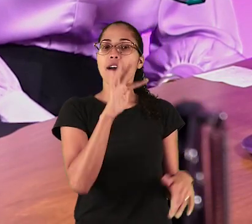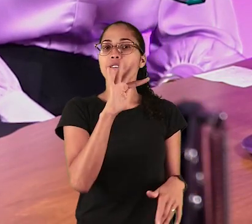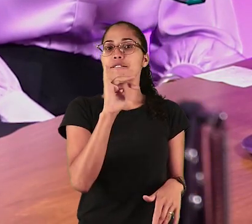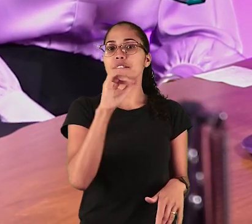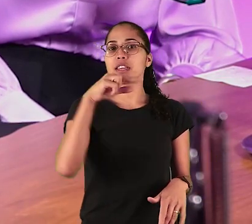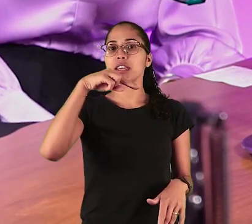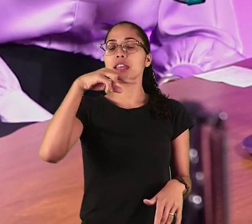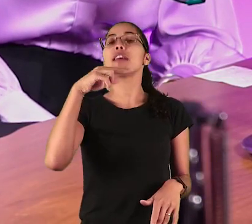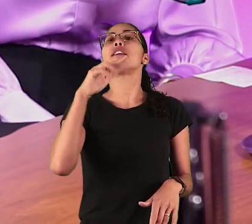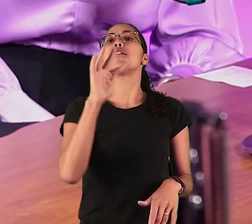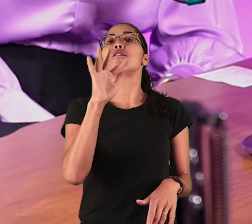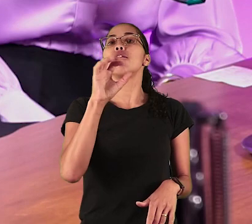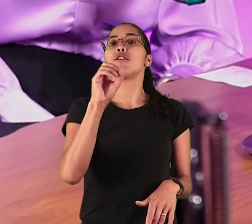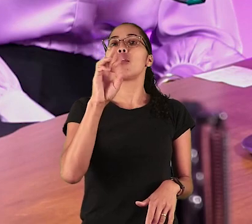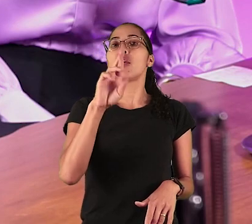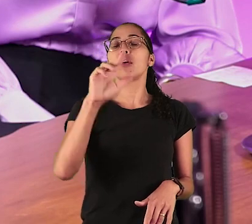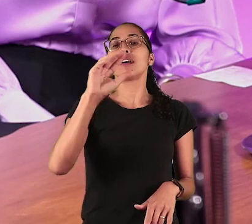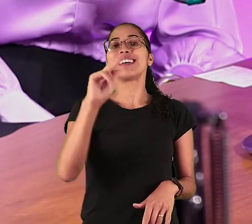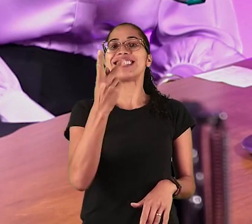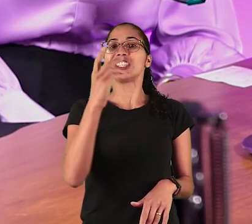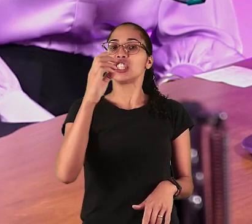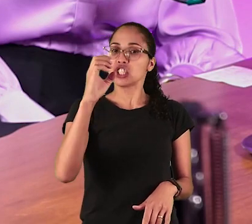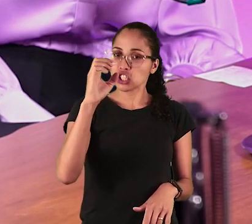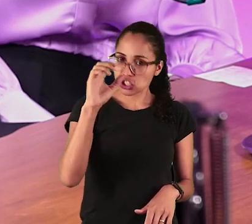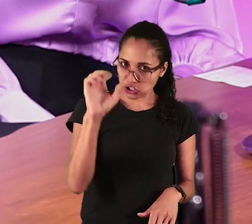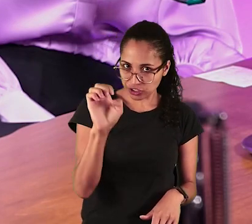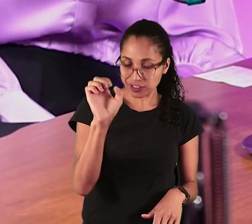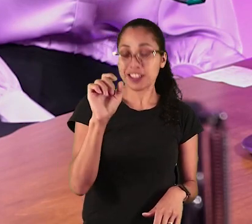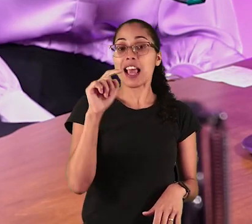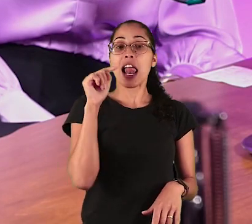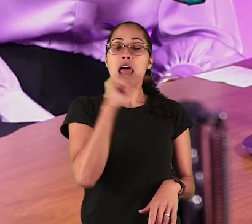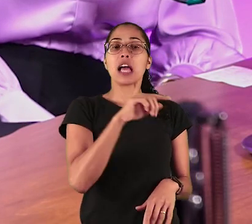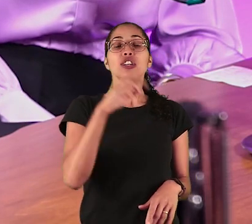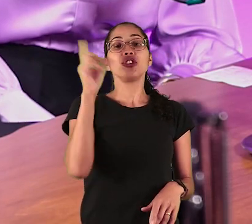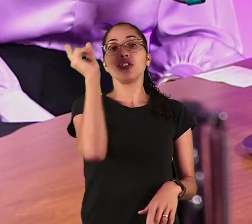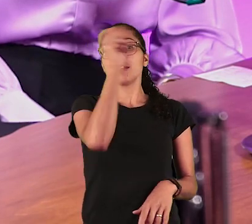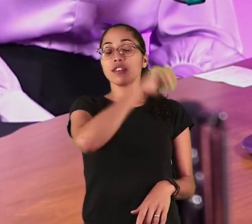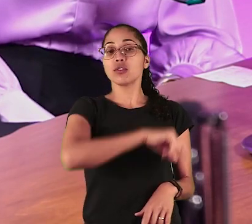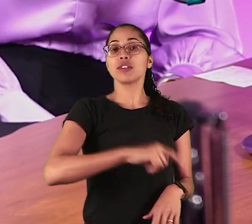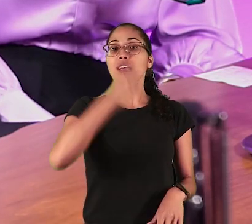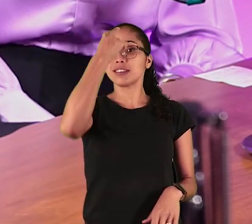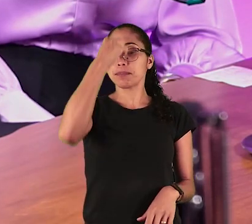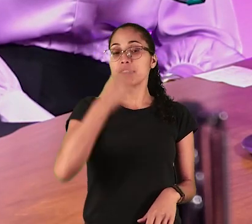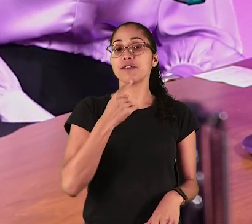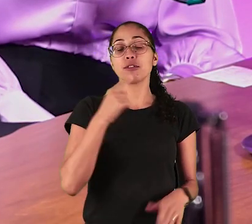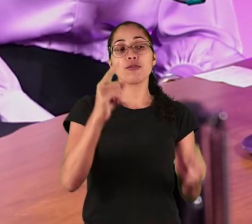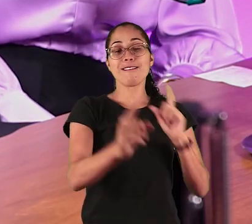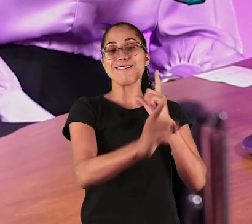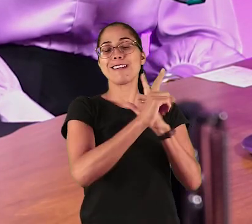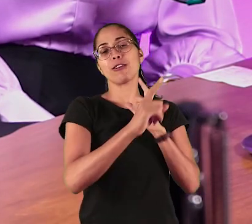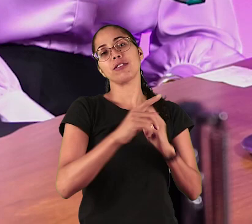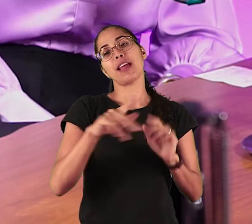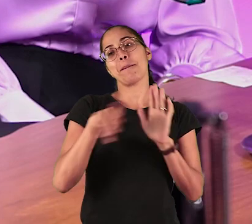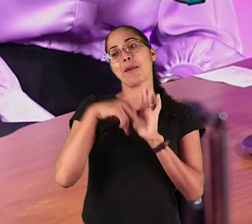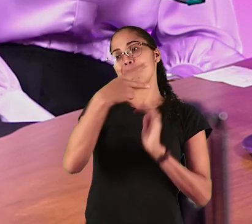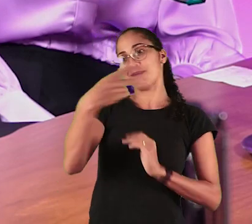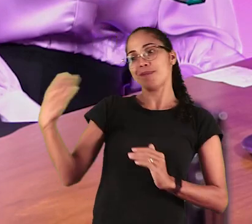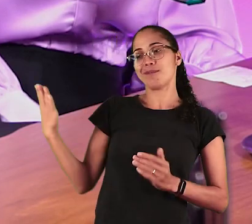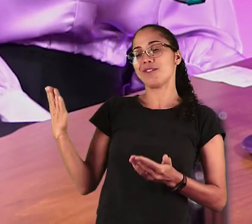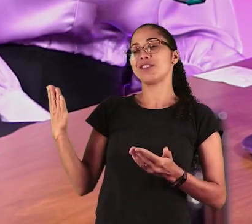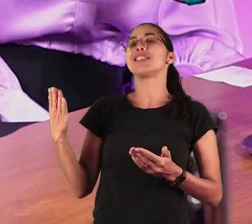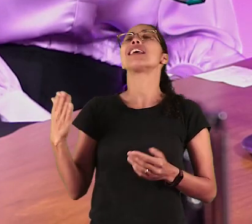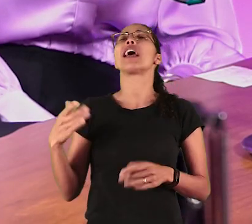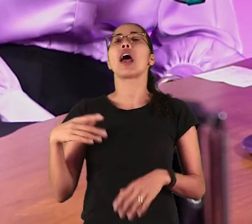gente fala que tem muita dificuldade em encontrar perfis como esses né de mulheres que seguiram esses caminhos dentro do mercado financeiro